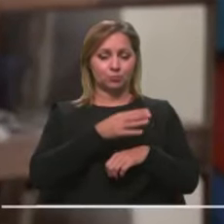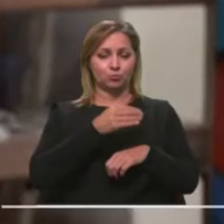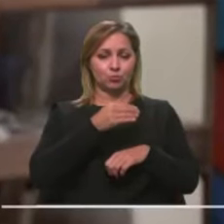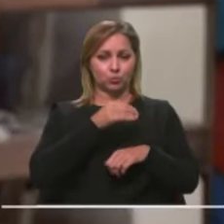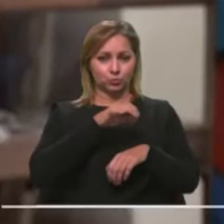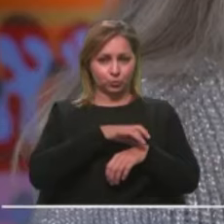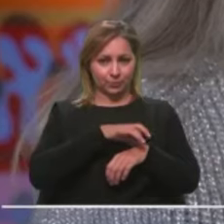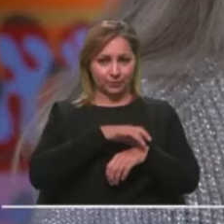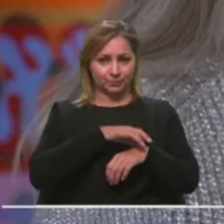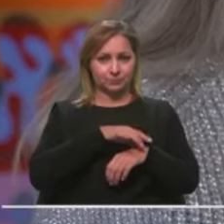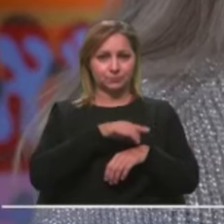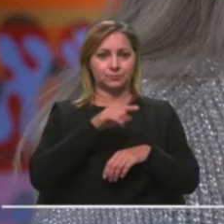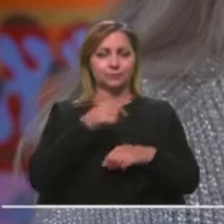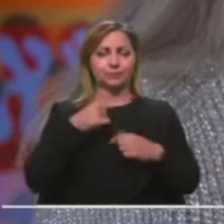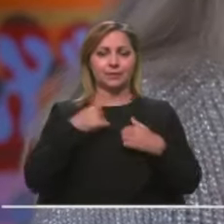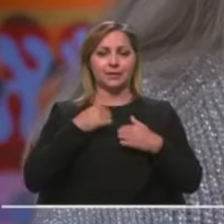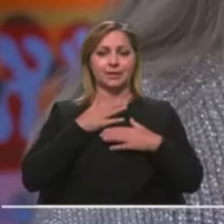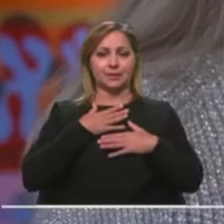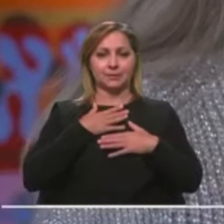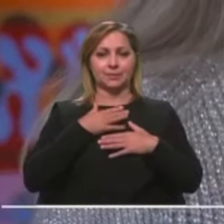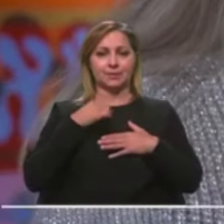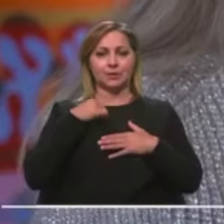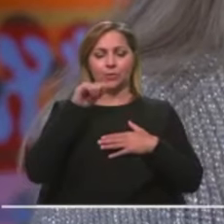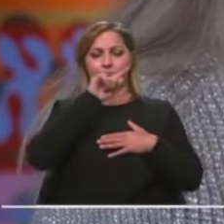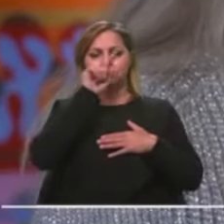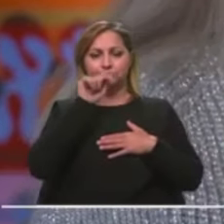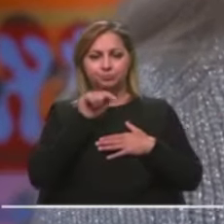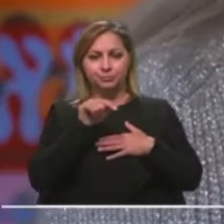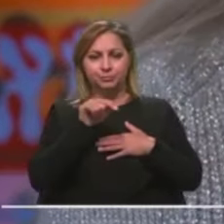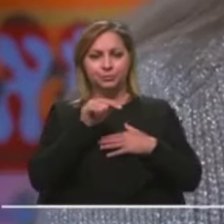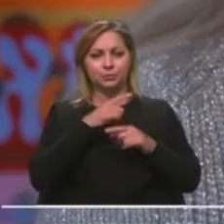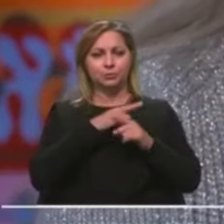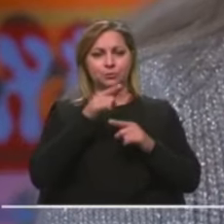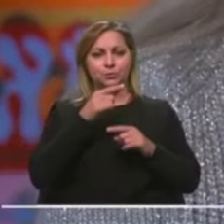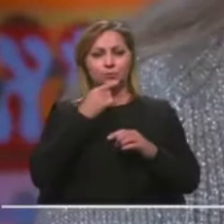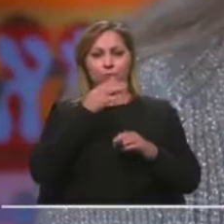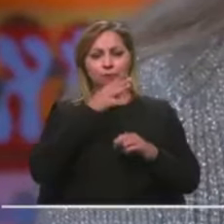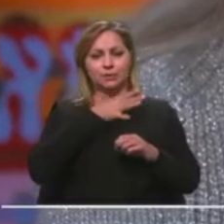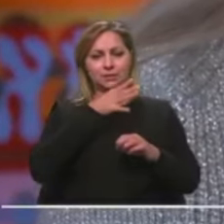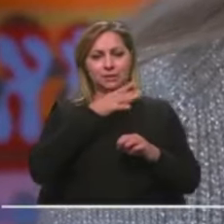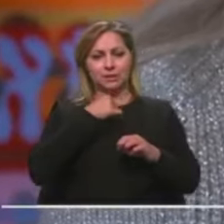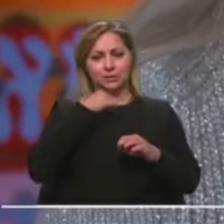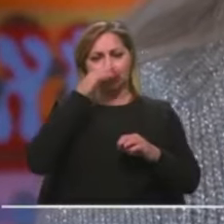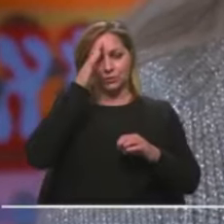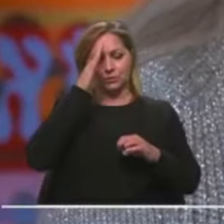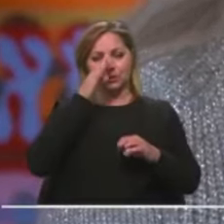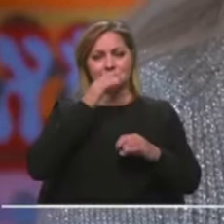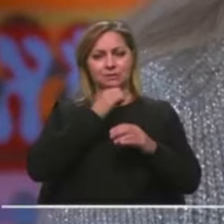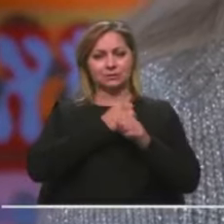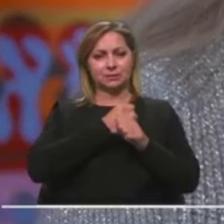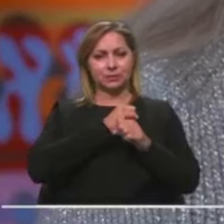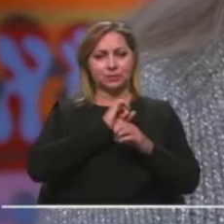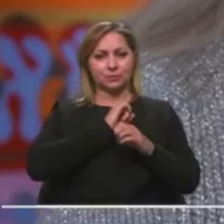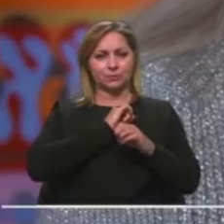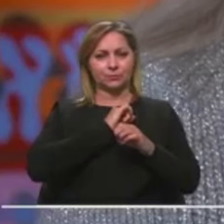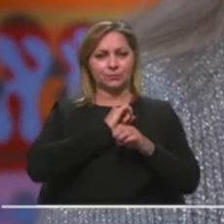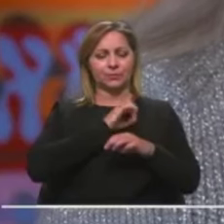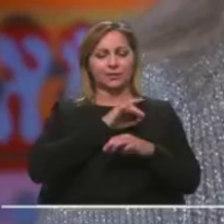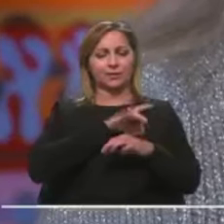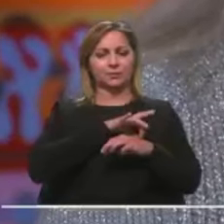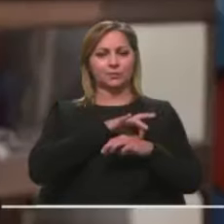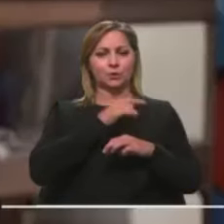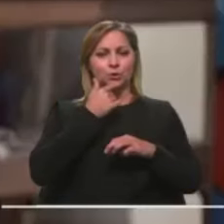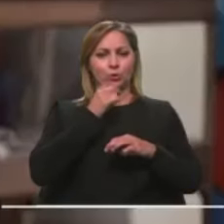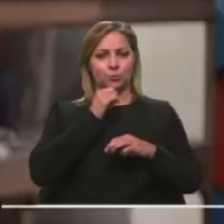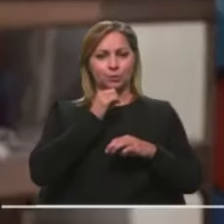e uma das coisas que eu me questiono, porque tu ensinaste-me isto, eu sei que na nossa profissão não se pode adoecer, a gente